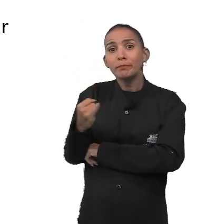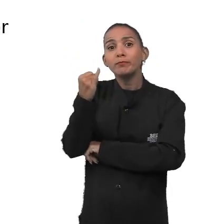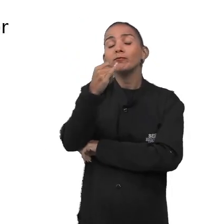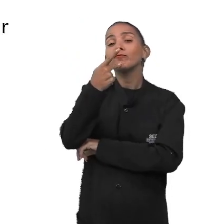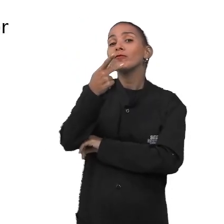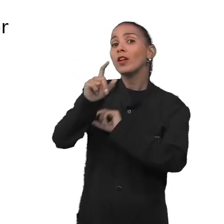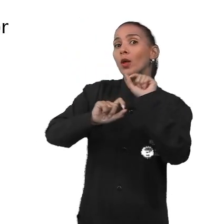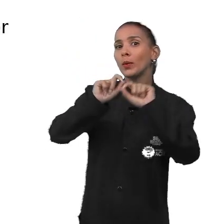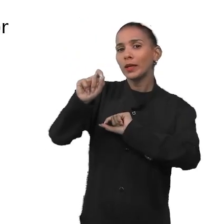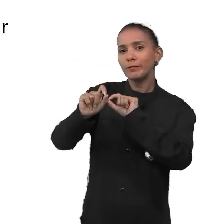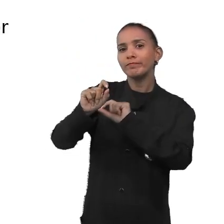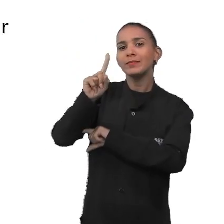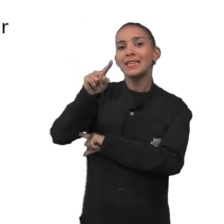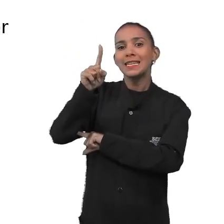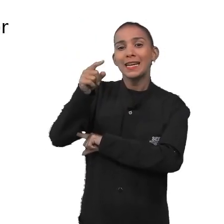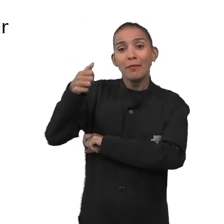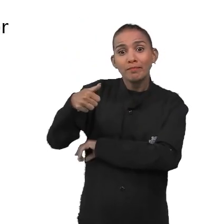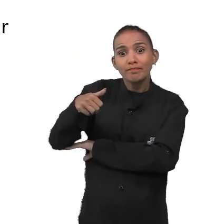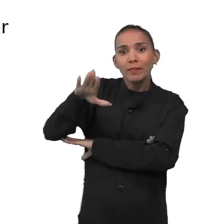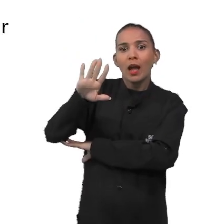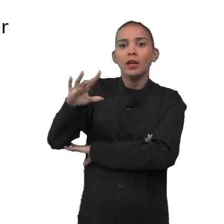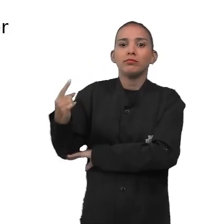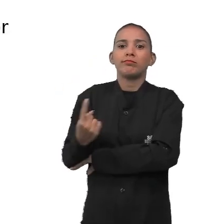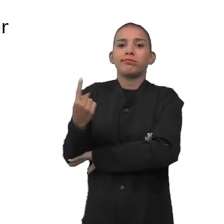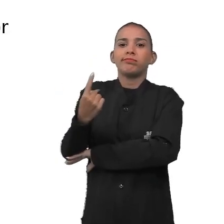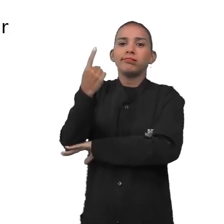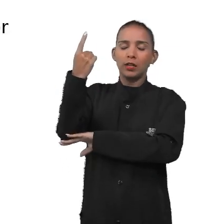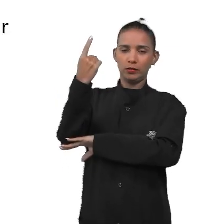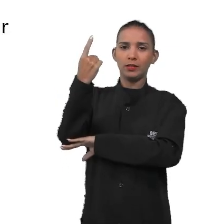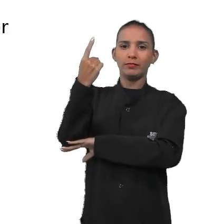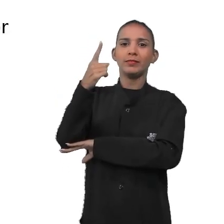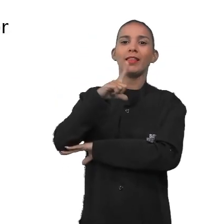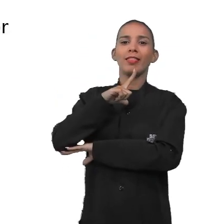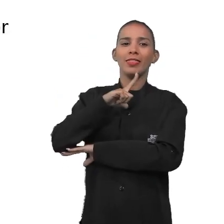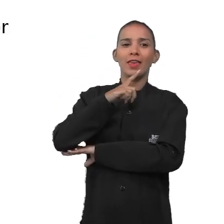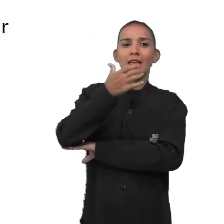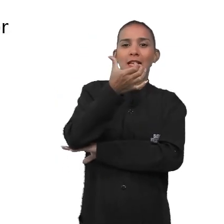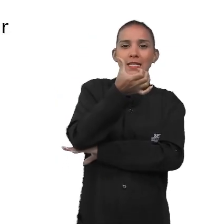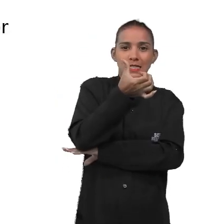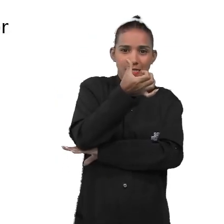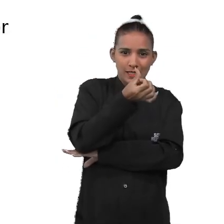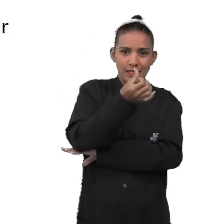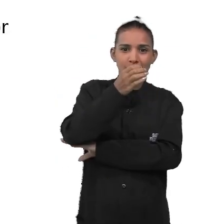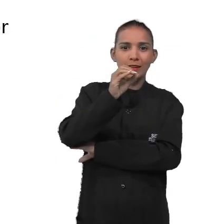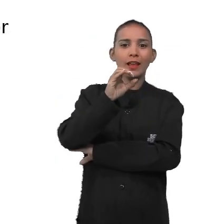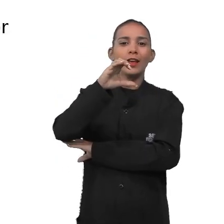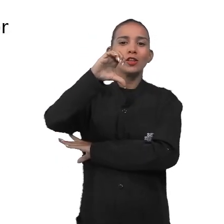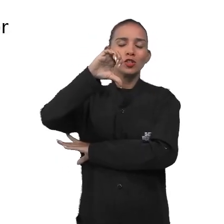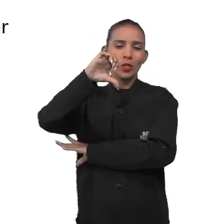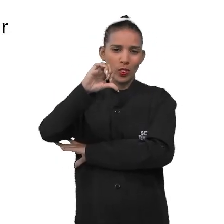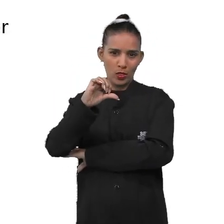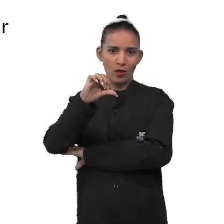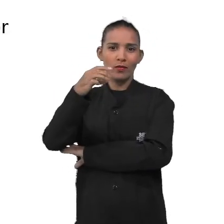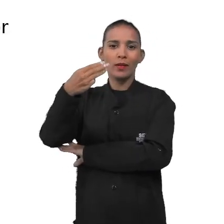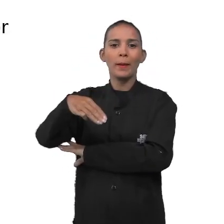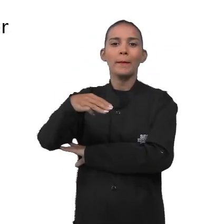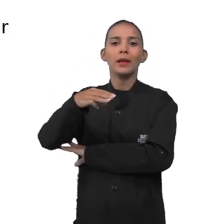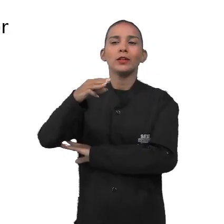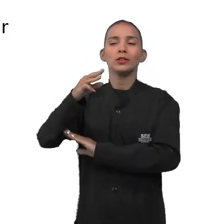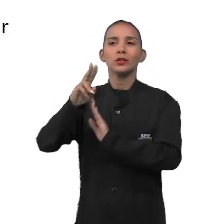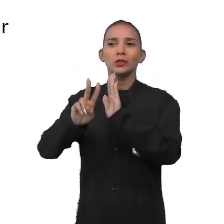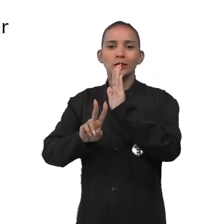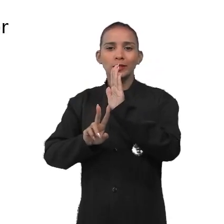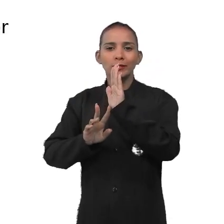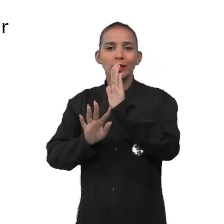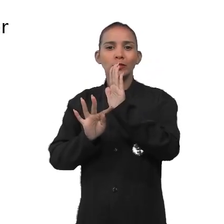quê? É a parte mais elevada do Acre, com 609 metros de altitude. Outra